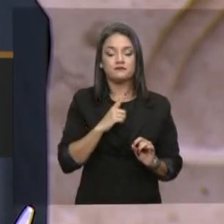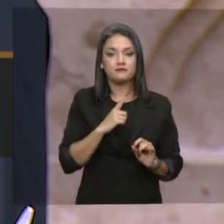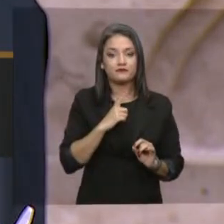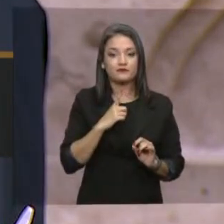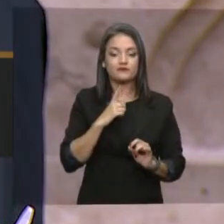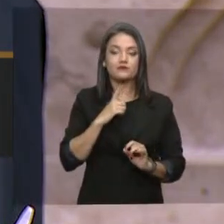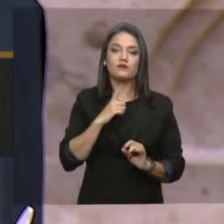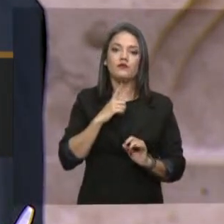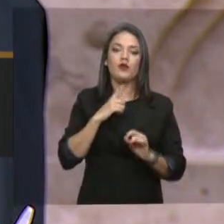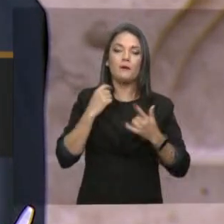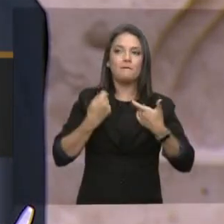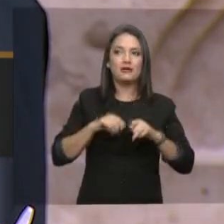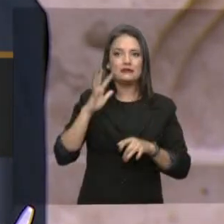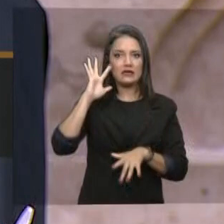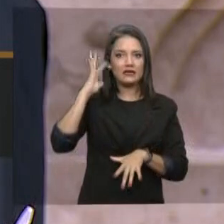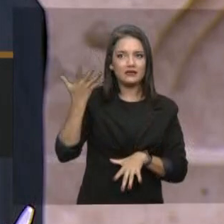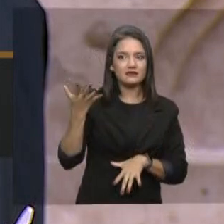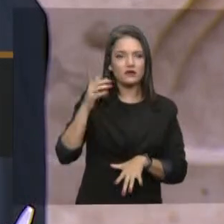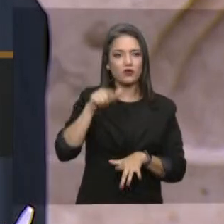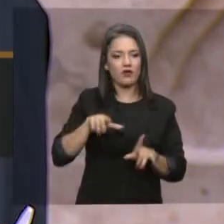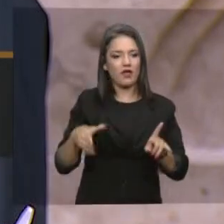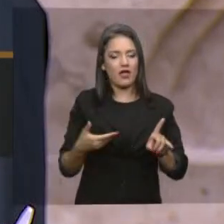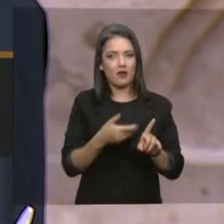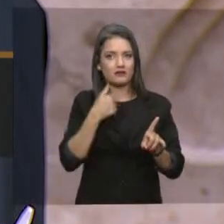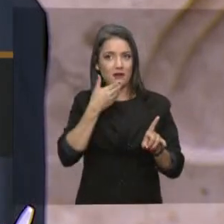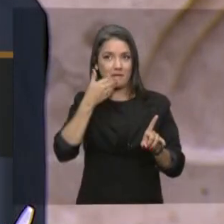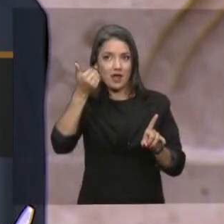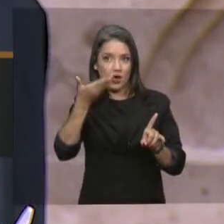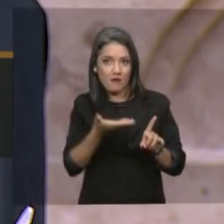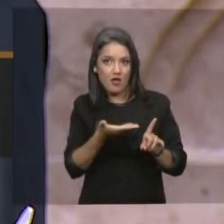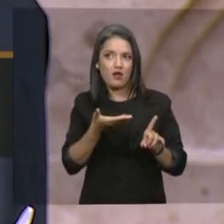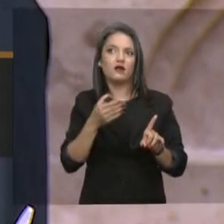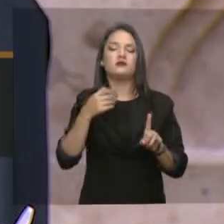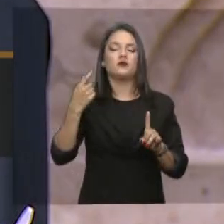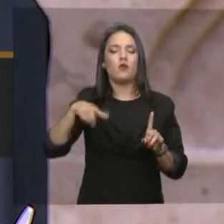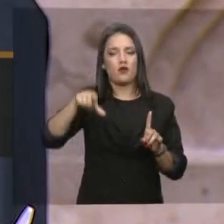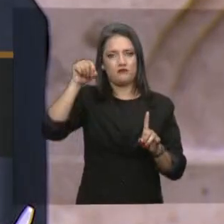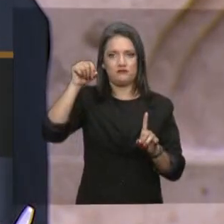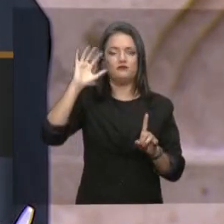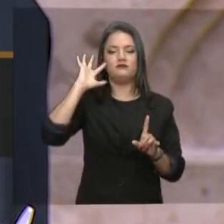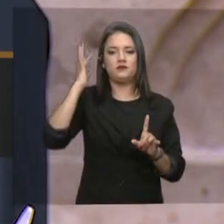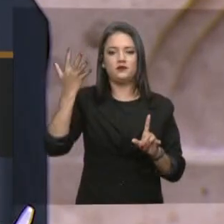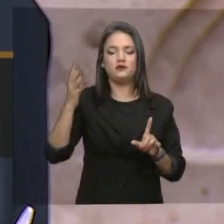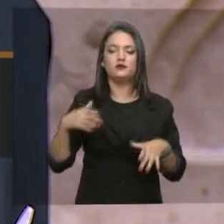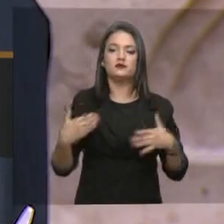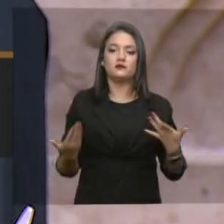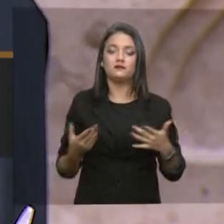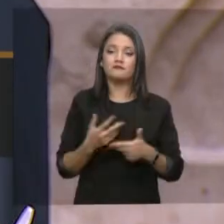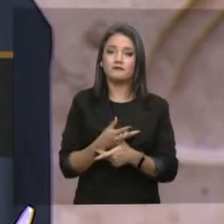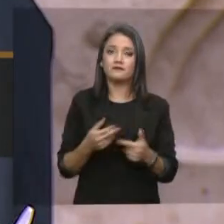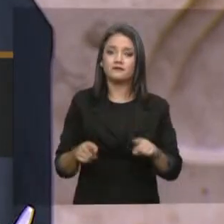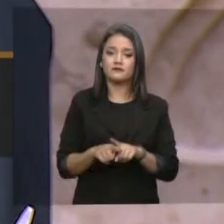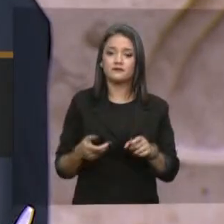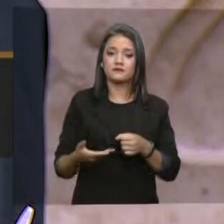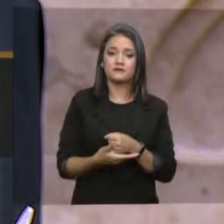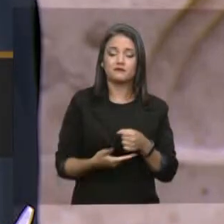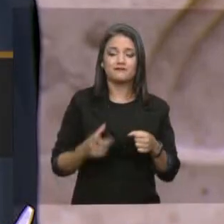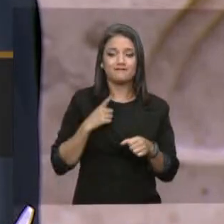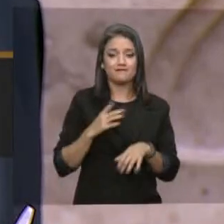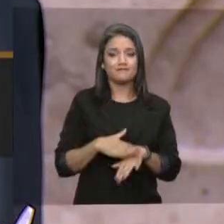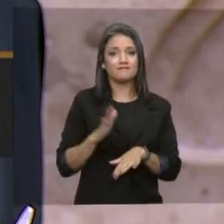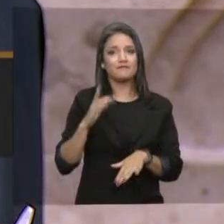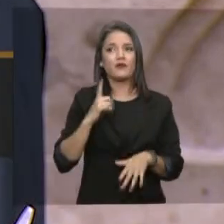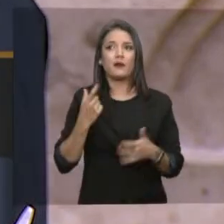desfecho mais benéfico aos acusados. Trata-se de norma-princípio, cujo alcance se projeta em mais de uma dimensão.